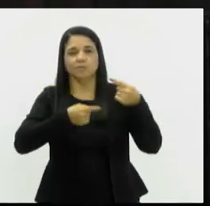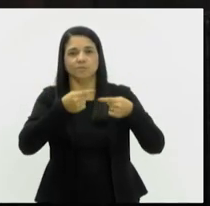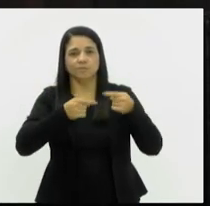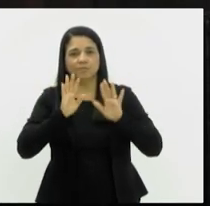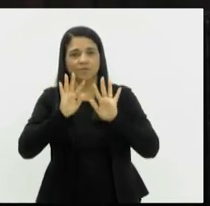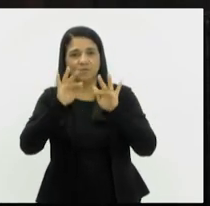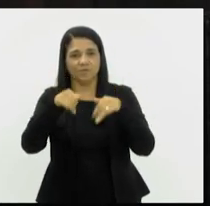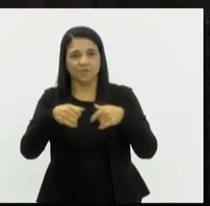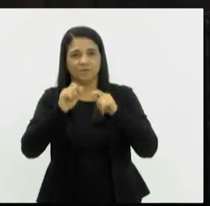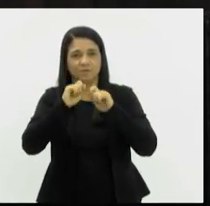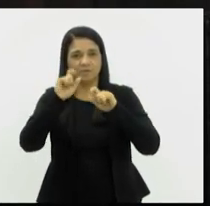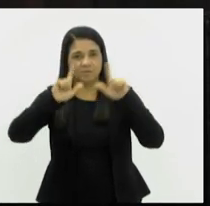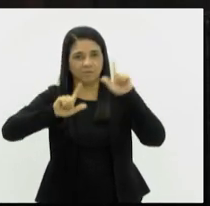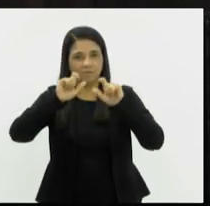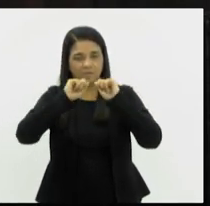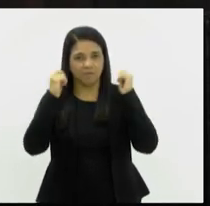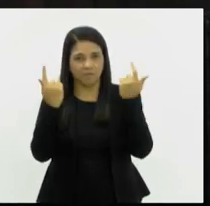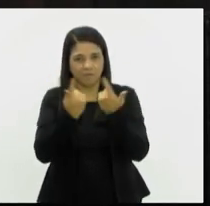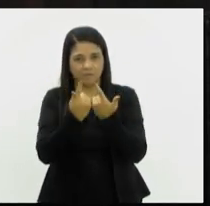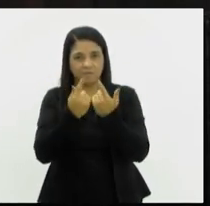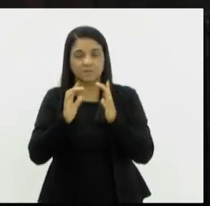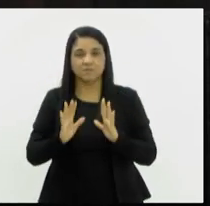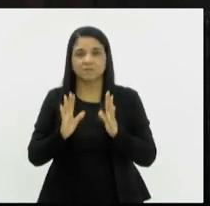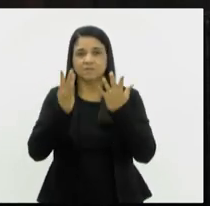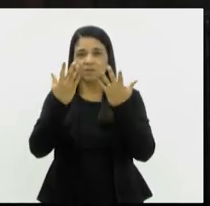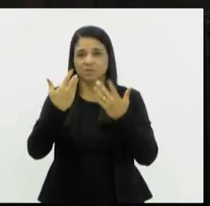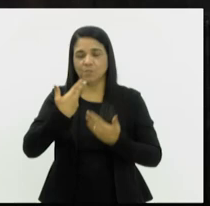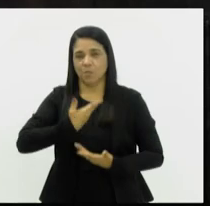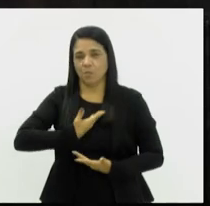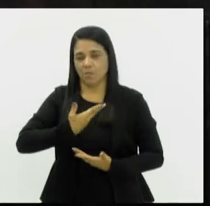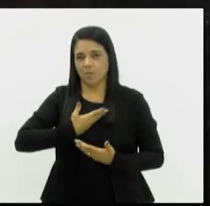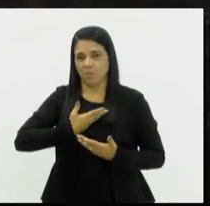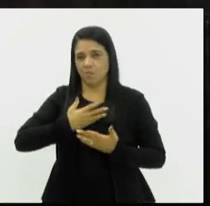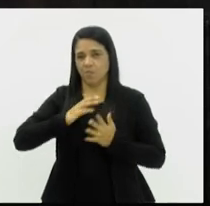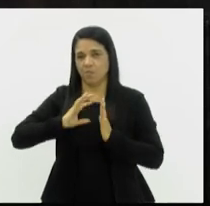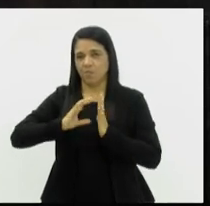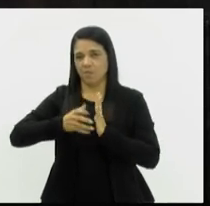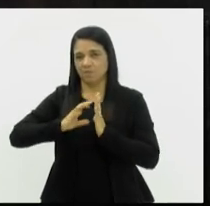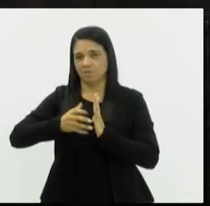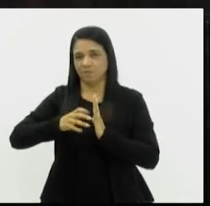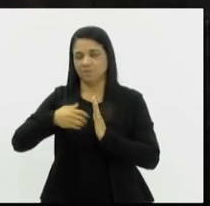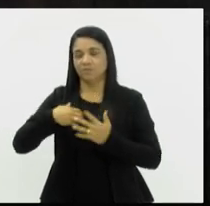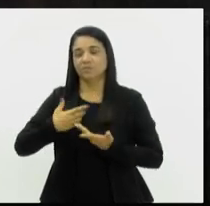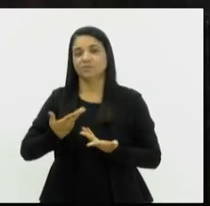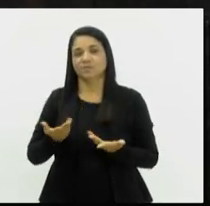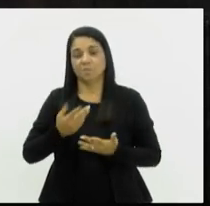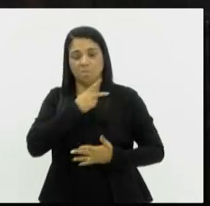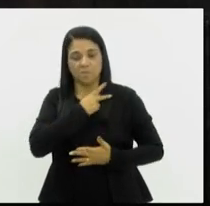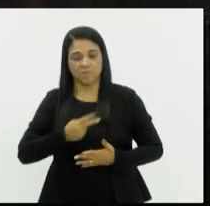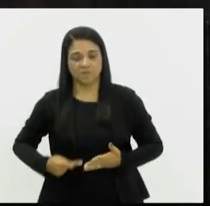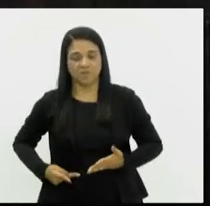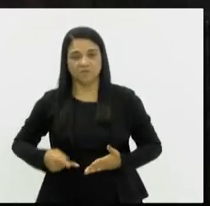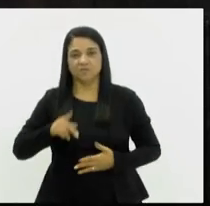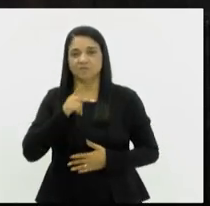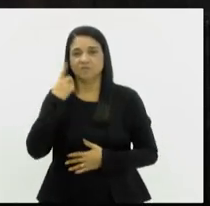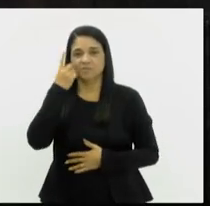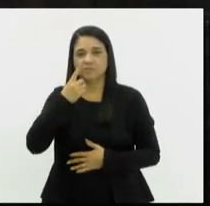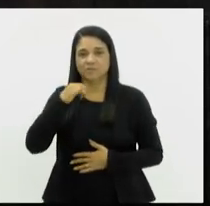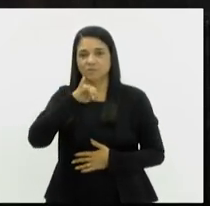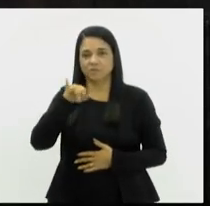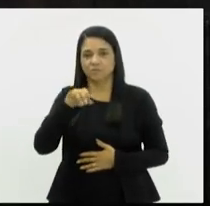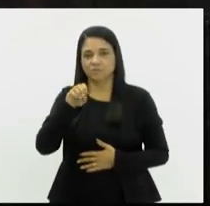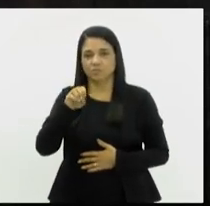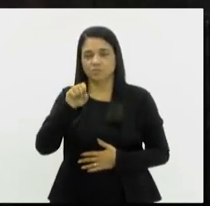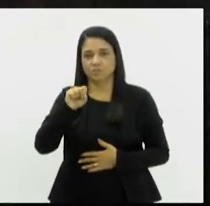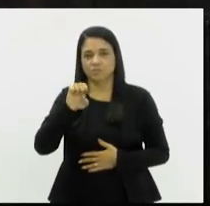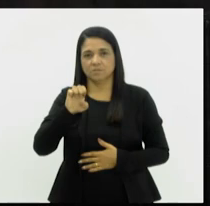TV Alerge. Saúdo o meu querido camarada de bancada que preside esse expediente final, deputado professor Josemar.